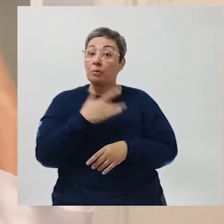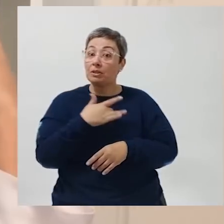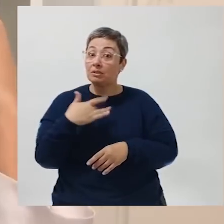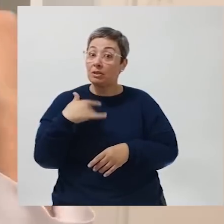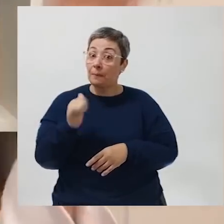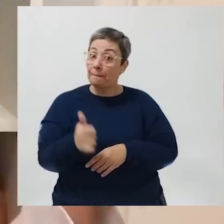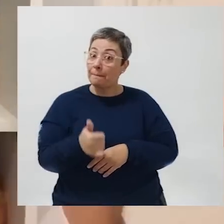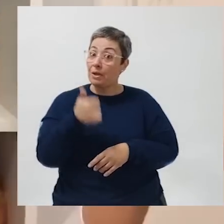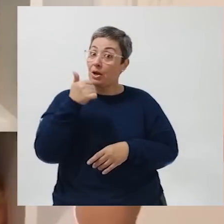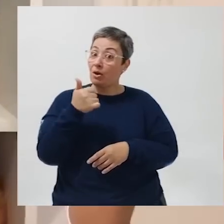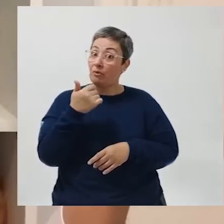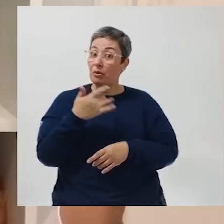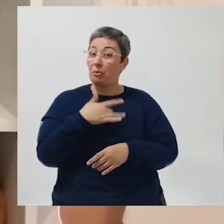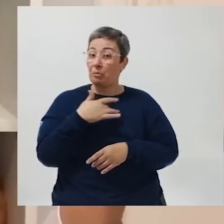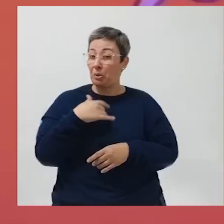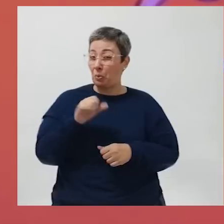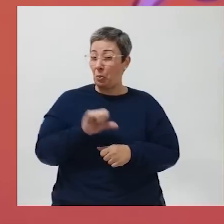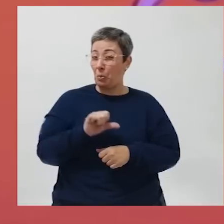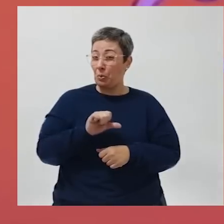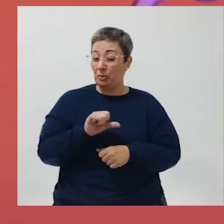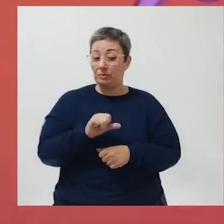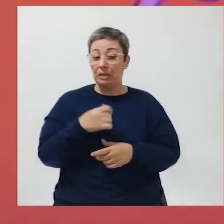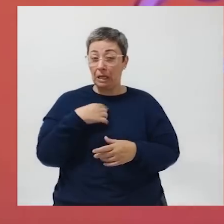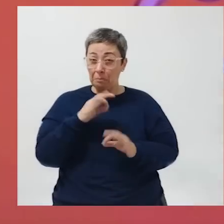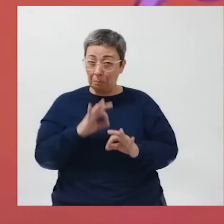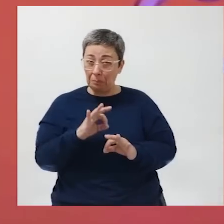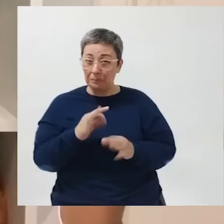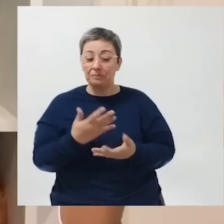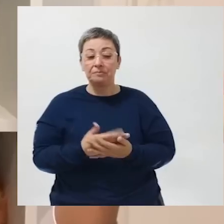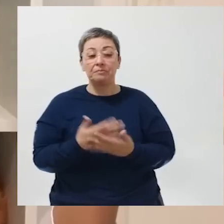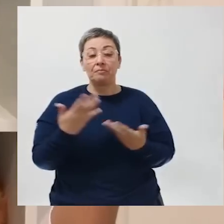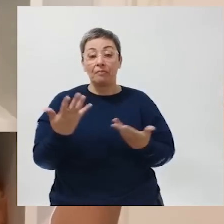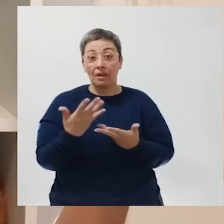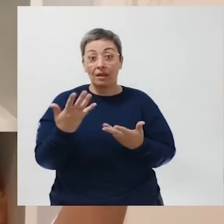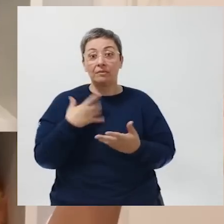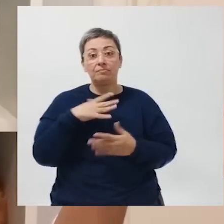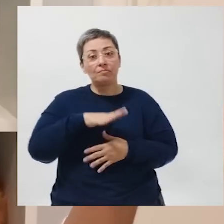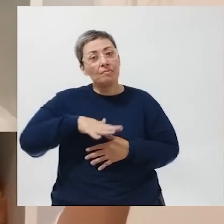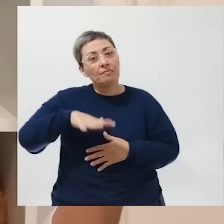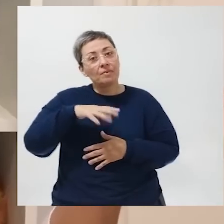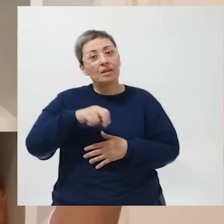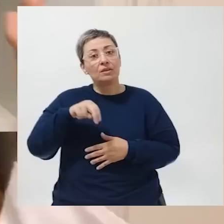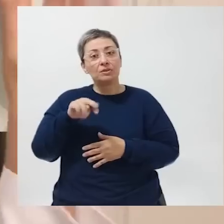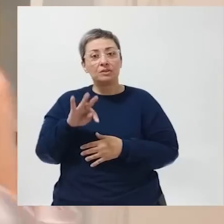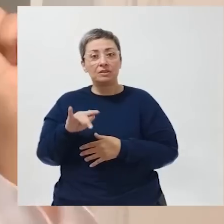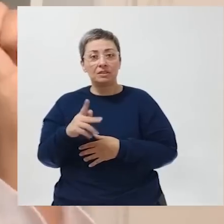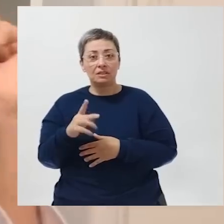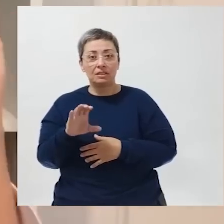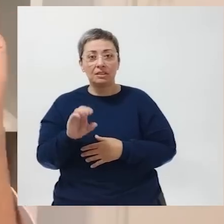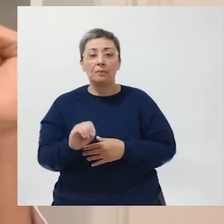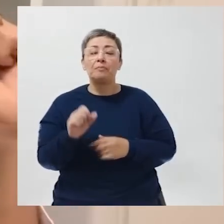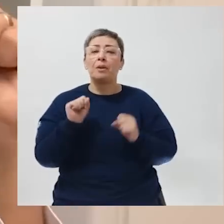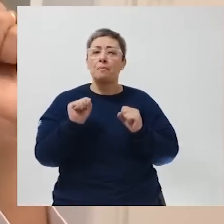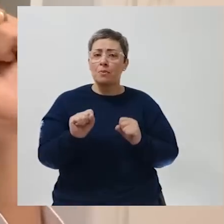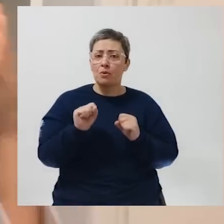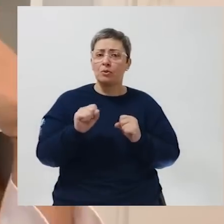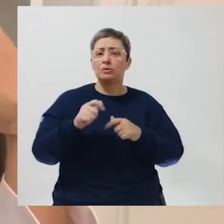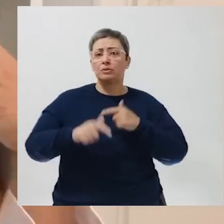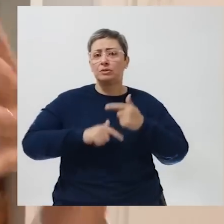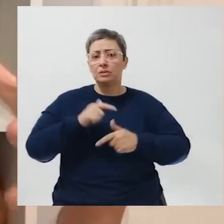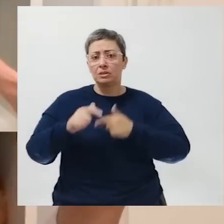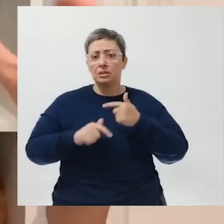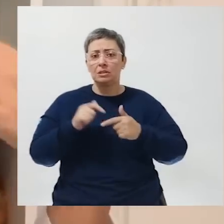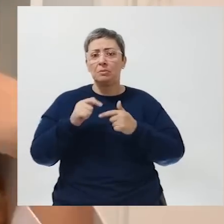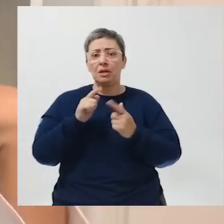é melhor do que não comer saudável. É mesmo, é? E na área da nutrição, a gente pode trabalhar na